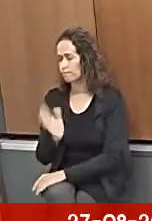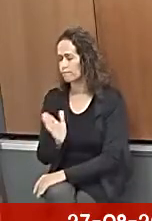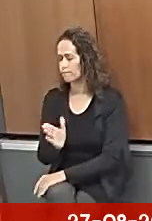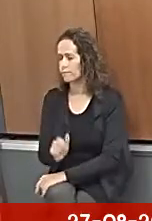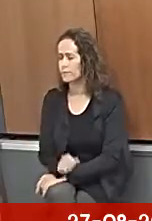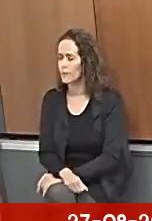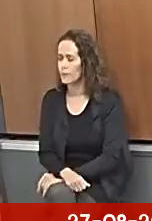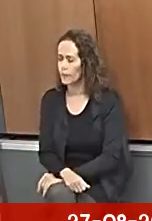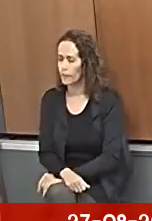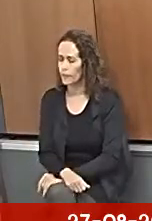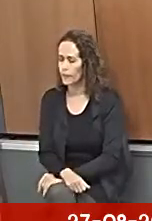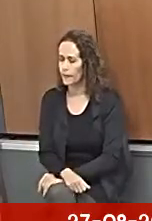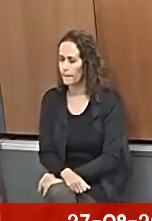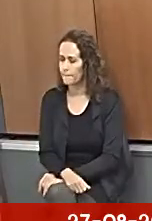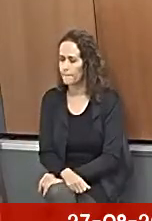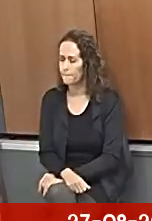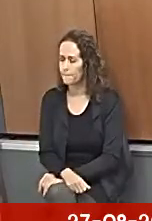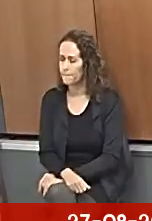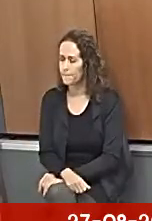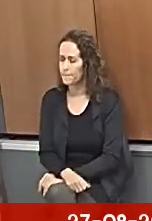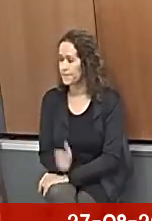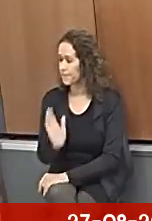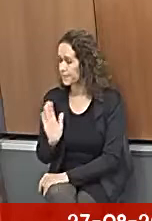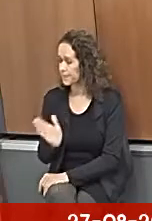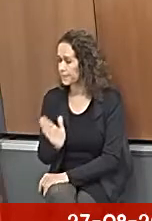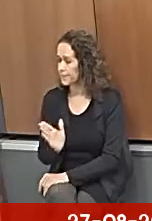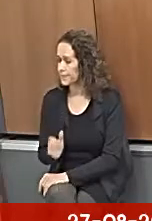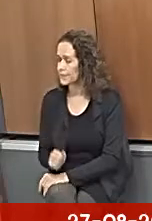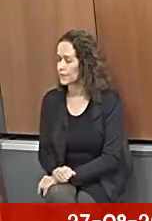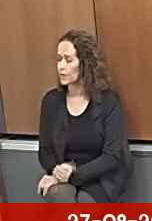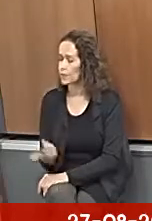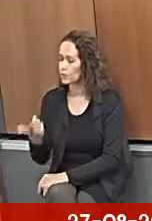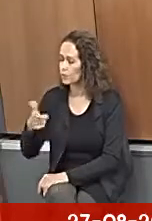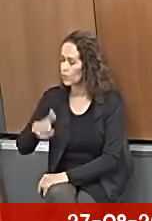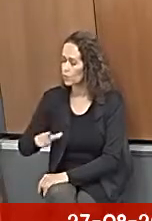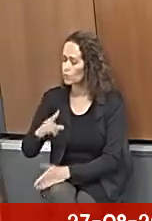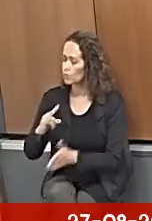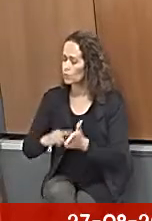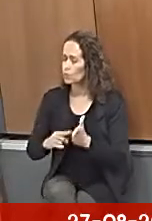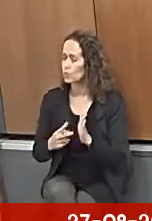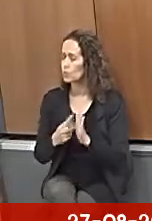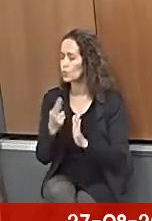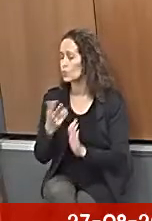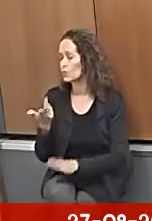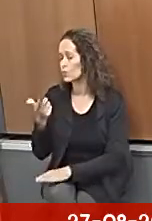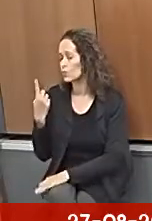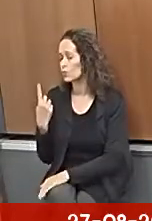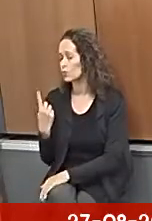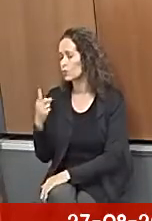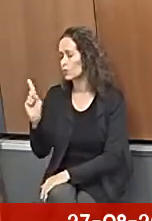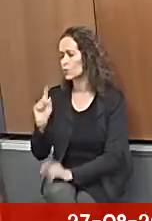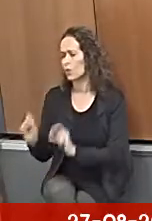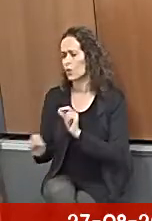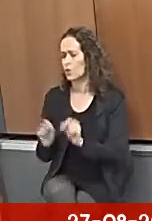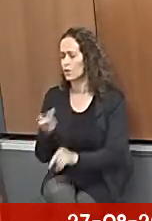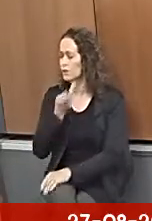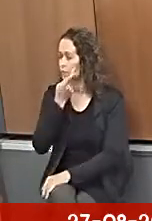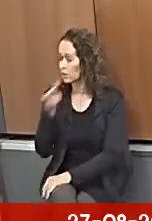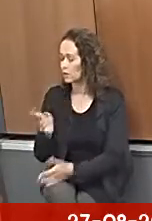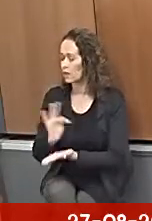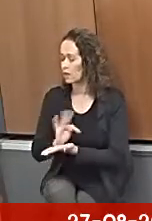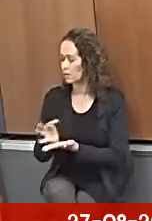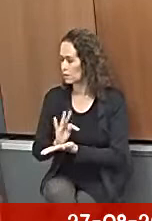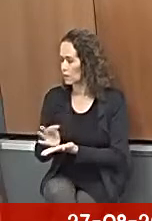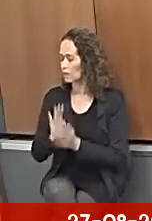posso ir votar junto com a gente assim né então próximo requerimento eo último é a realização de uma visita técnica ao